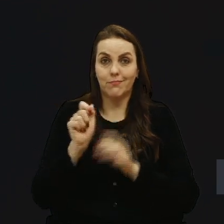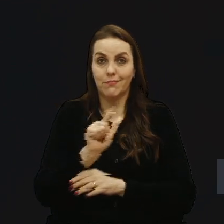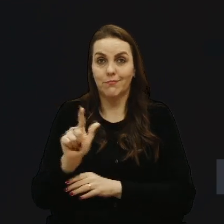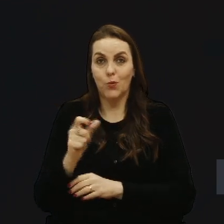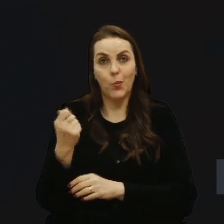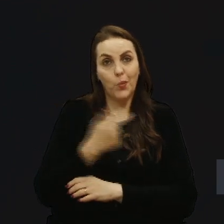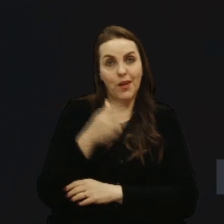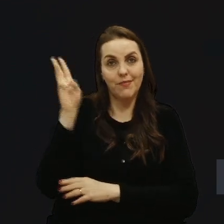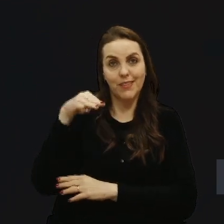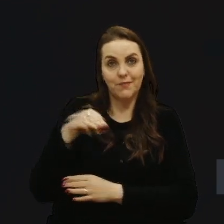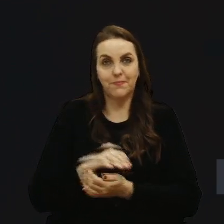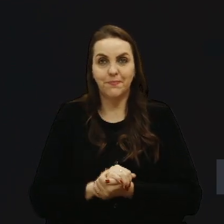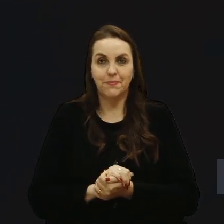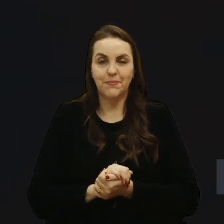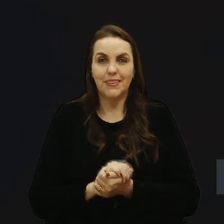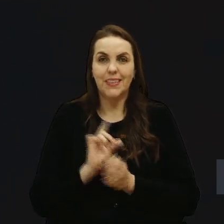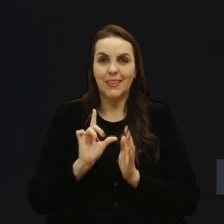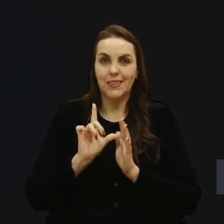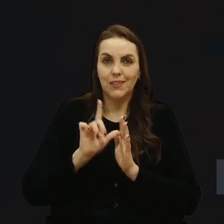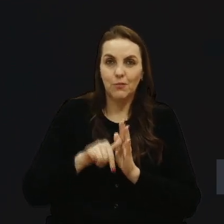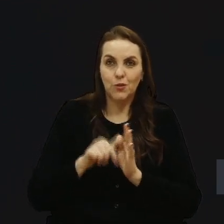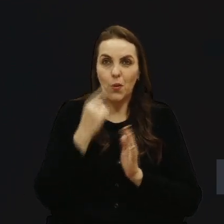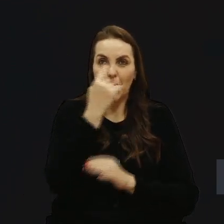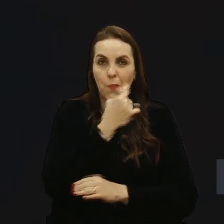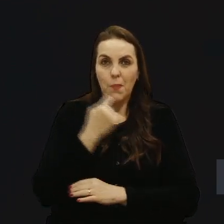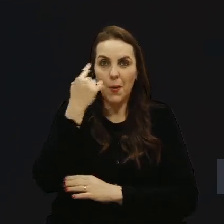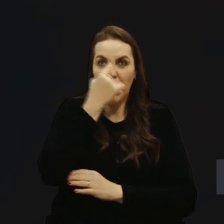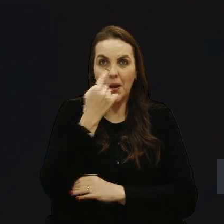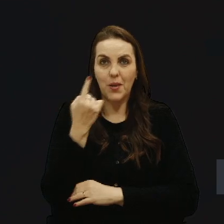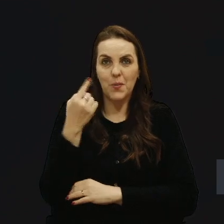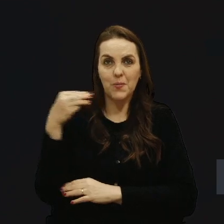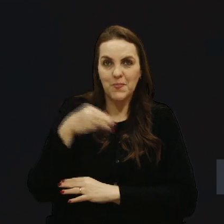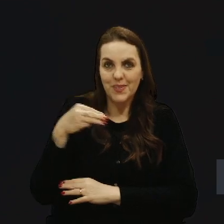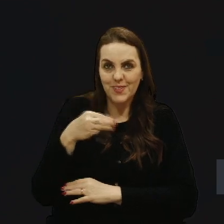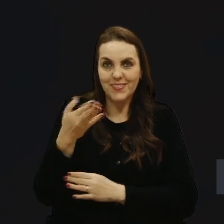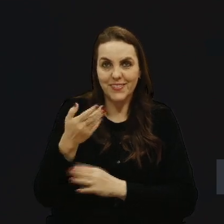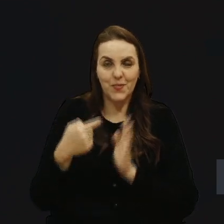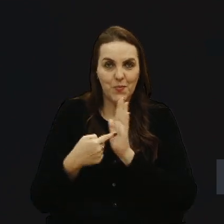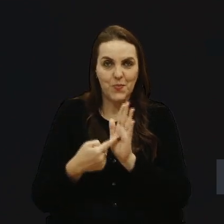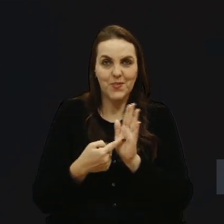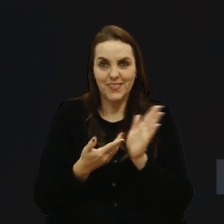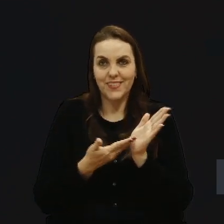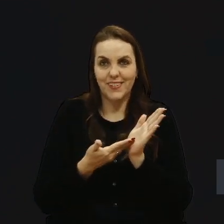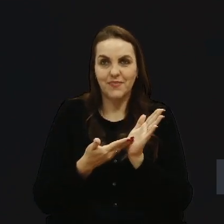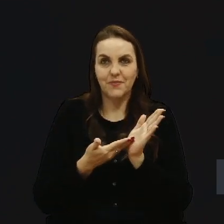Visate. Depois de 1 hora e 1 minuto, deixa eu mostrar para vocês,